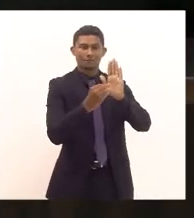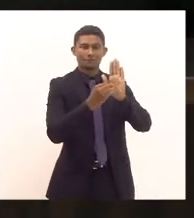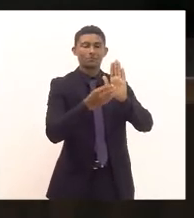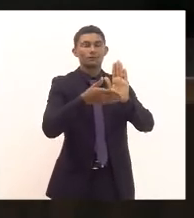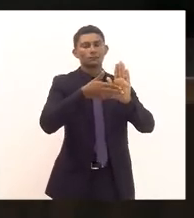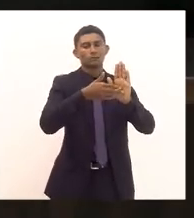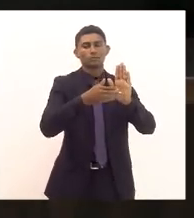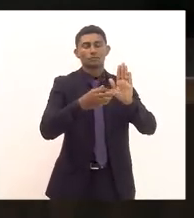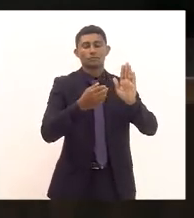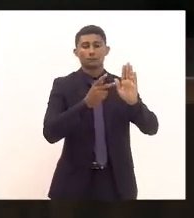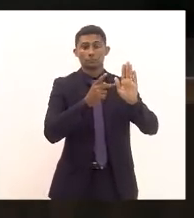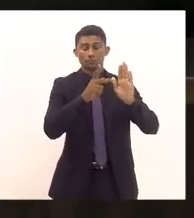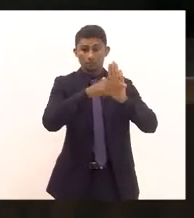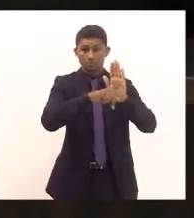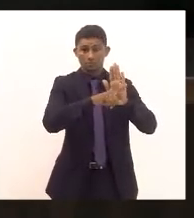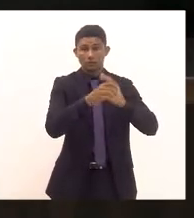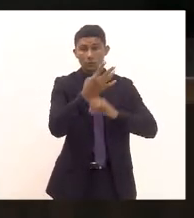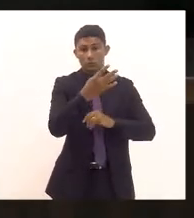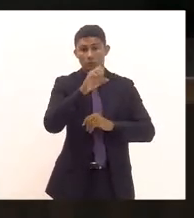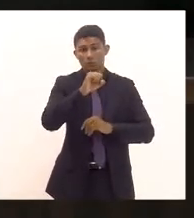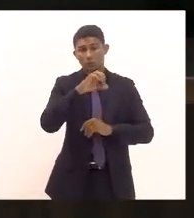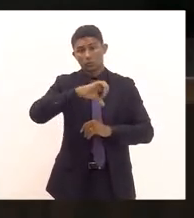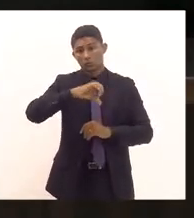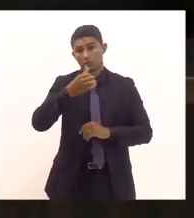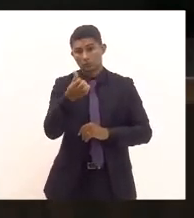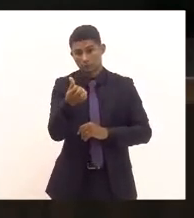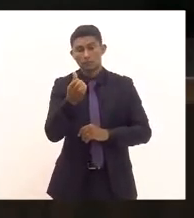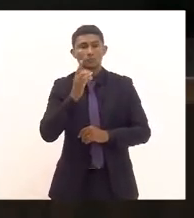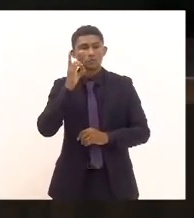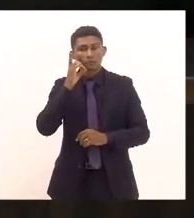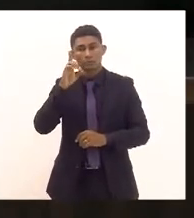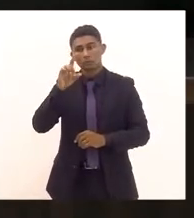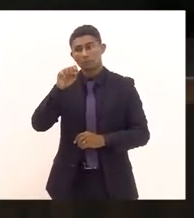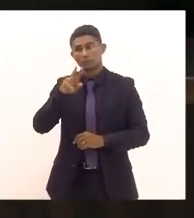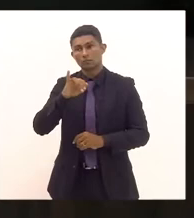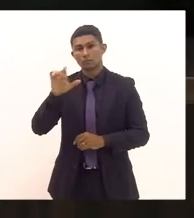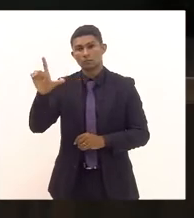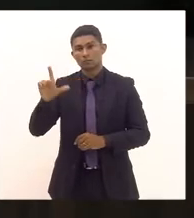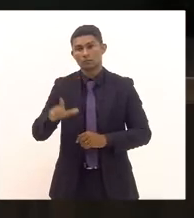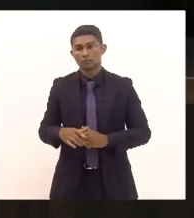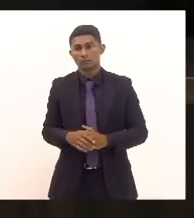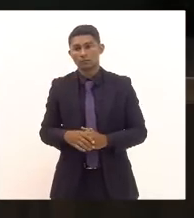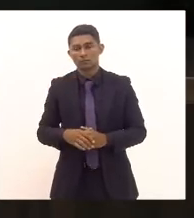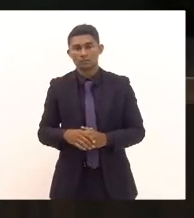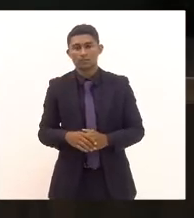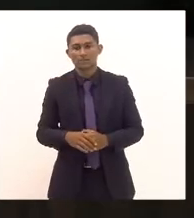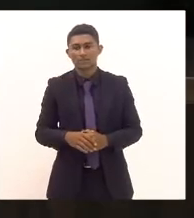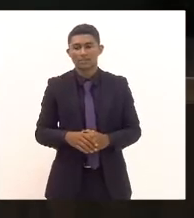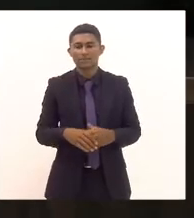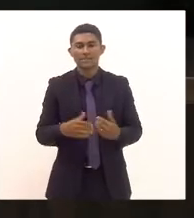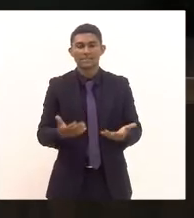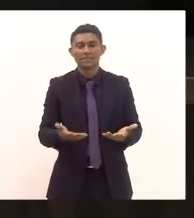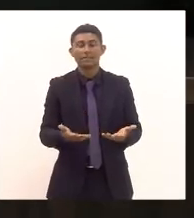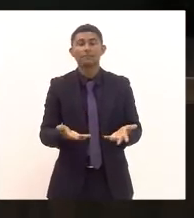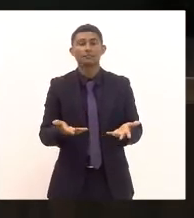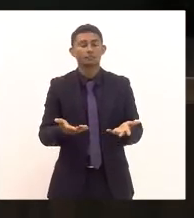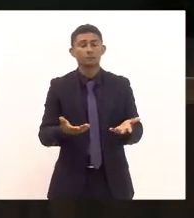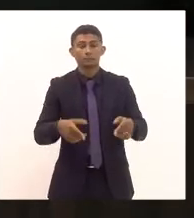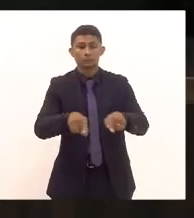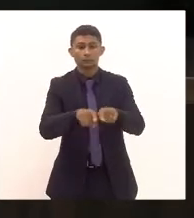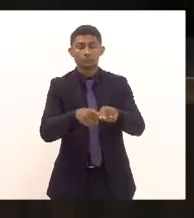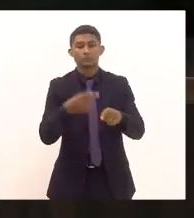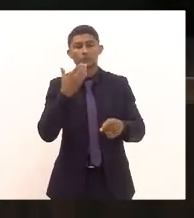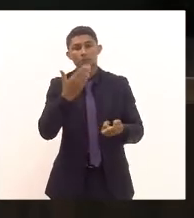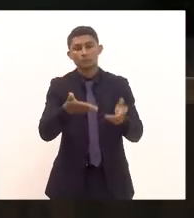projeto de lei 4896 Deputado danniel librelon eu acho que aprovam permaneçam Como estão aprovado é que é inclusão